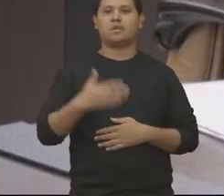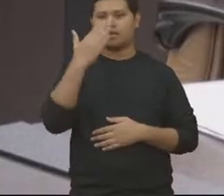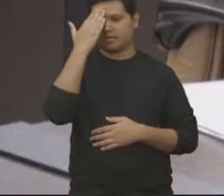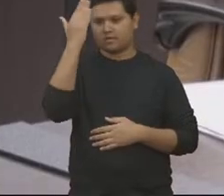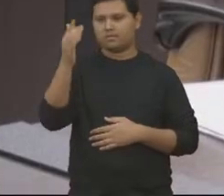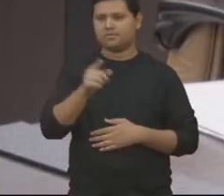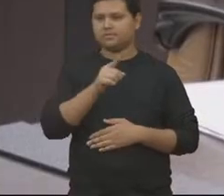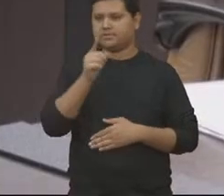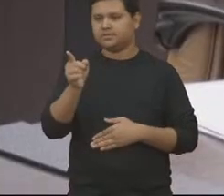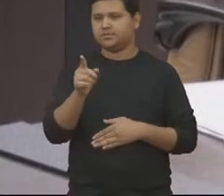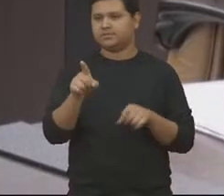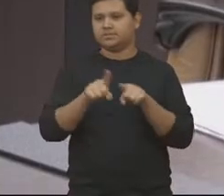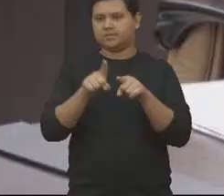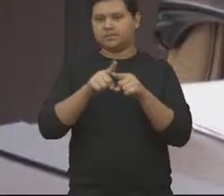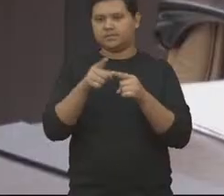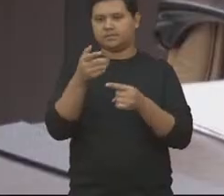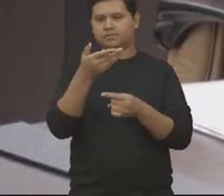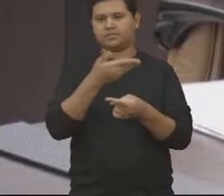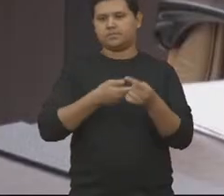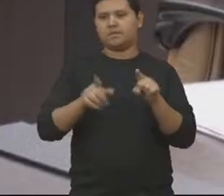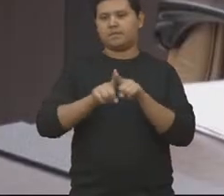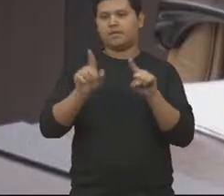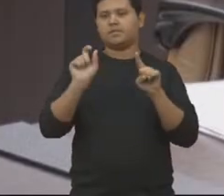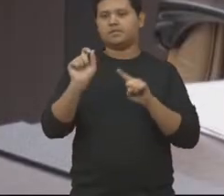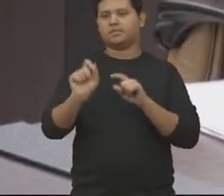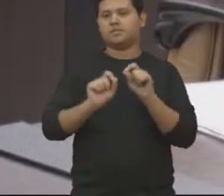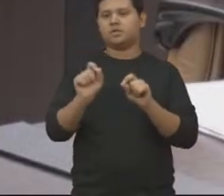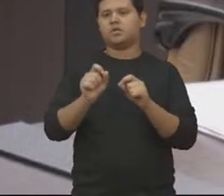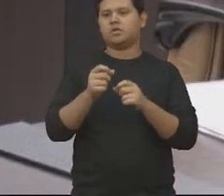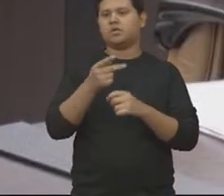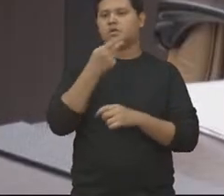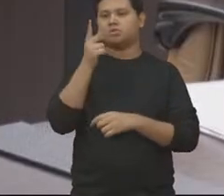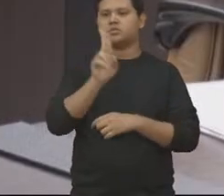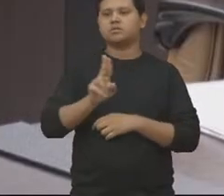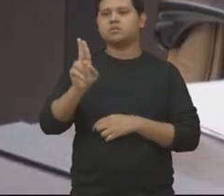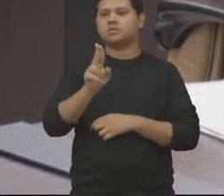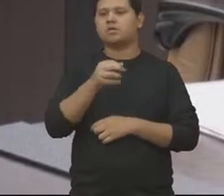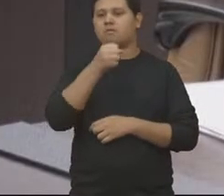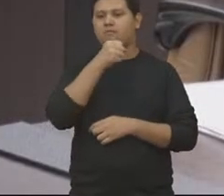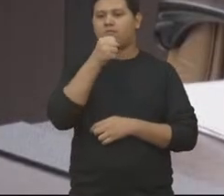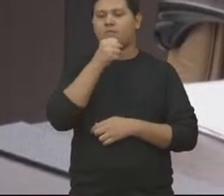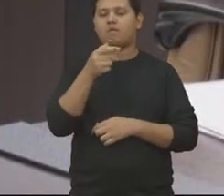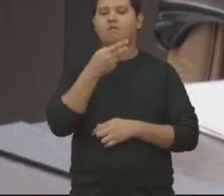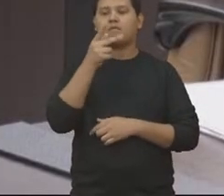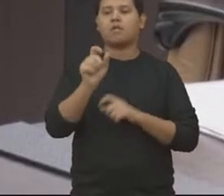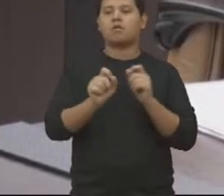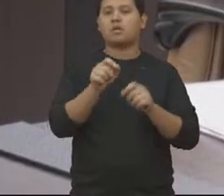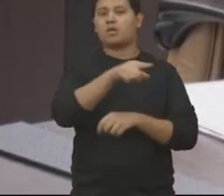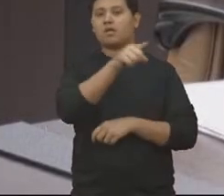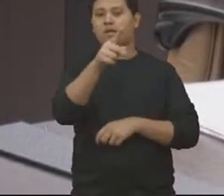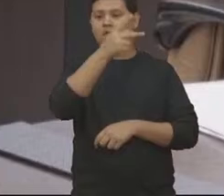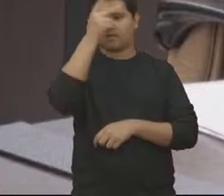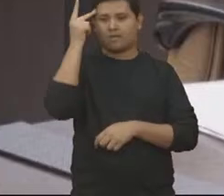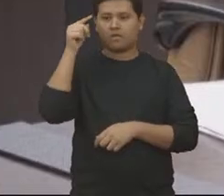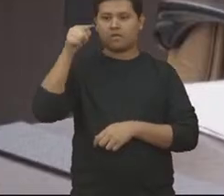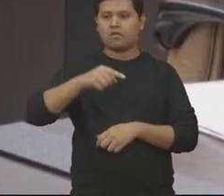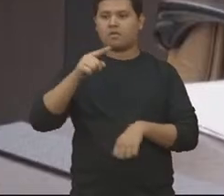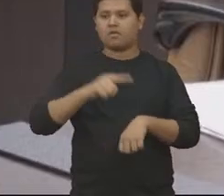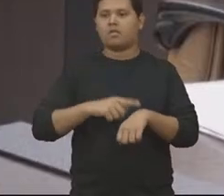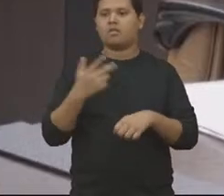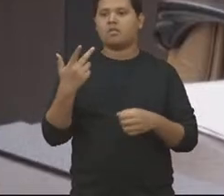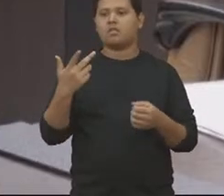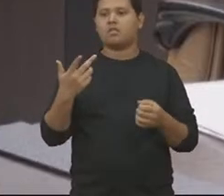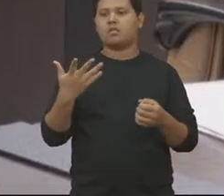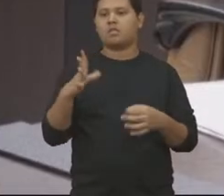agradecer a sua presença, seus esclarecimentos, mas na verdade eu só gostaria de usar o microfone para dizer às pessoas que este é um momento,